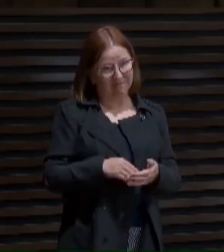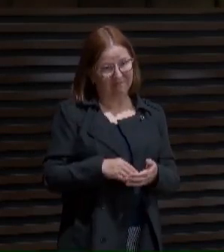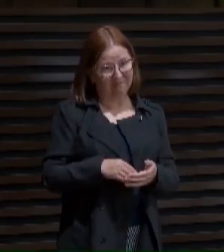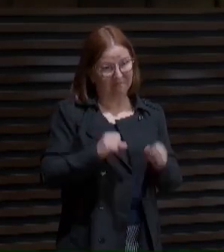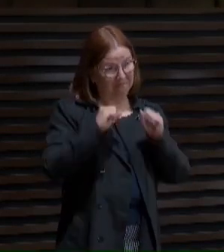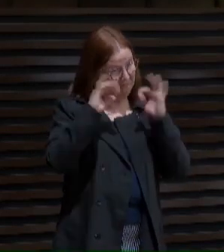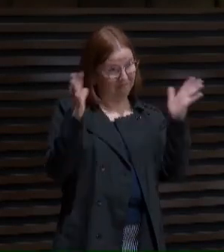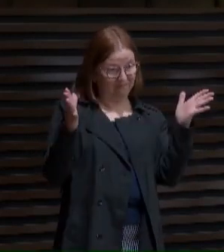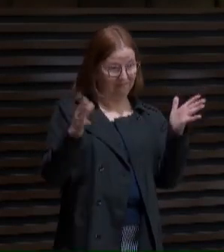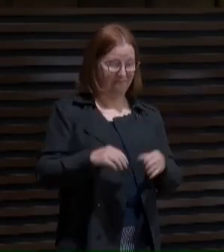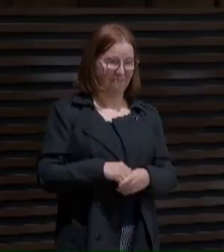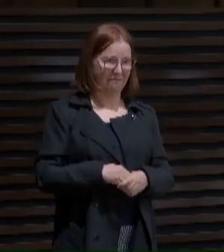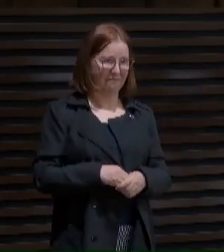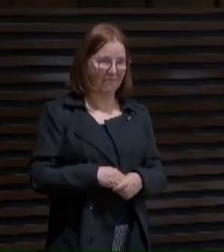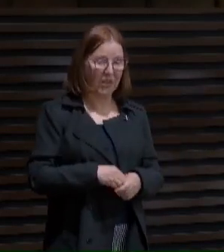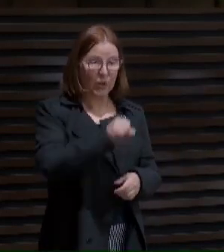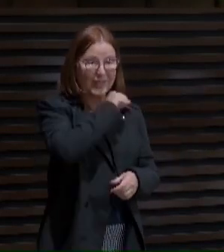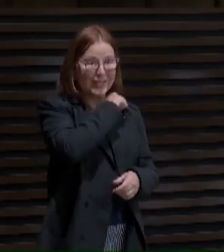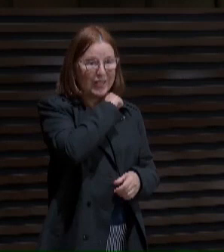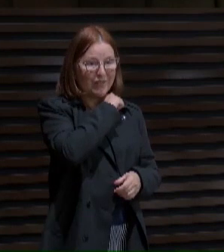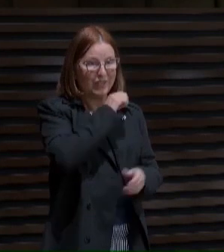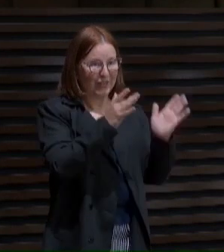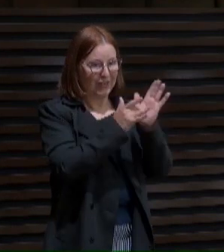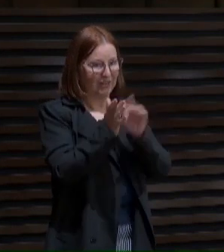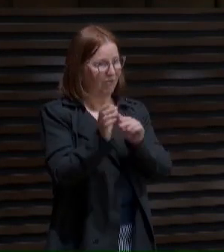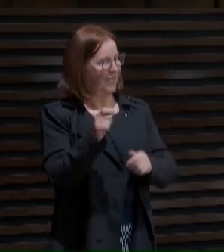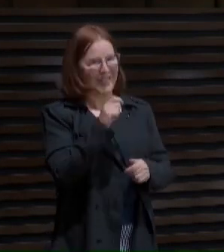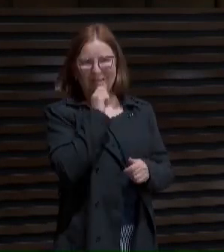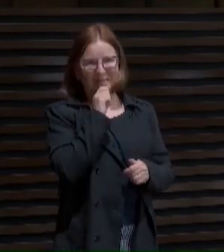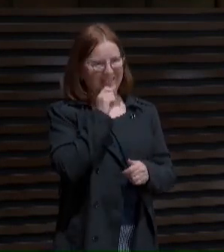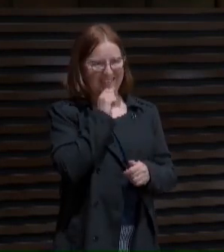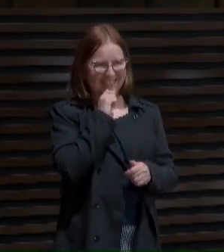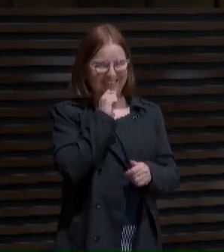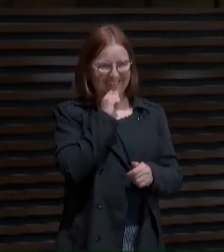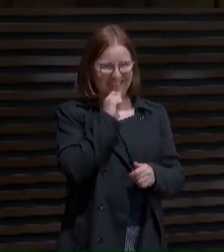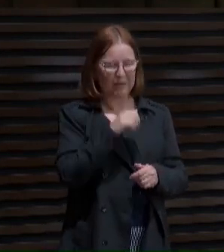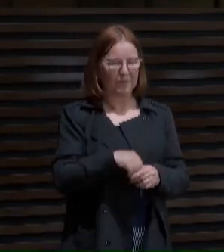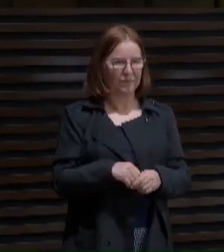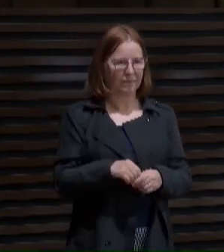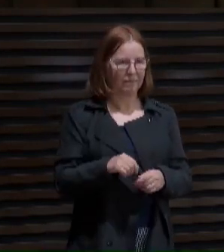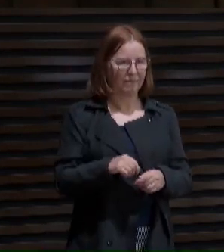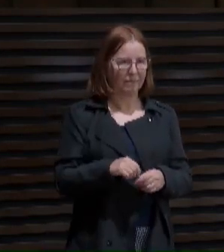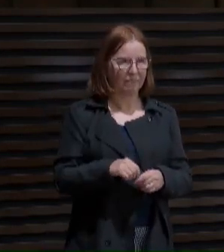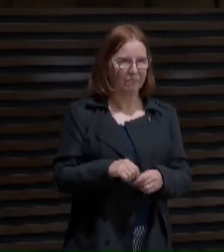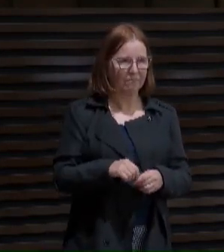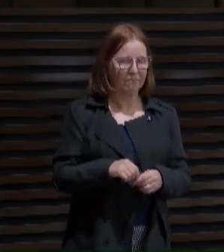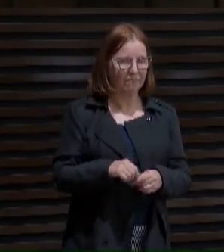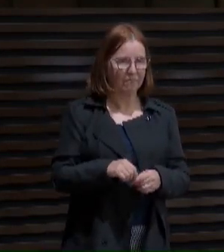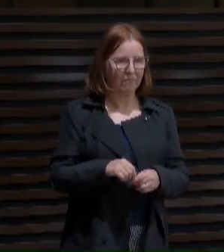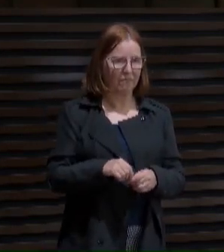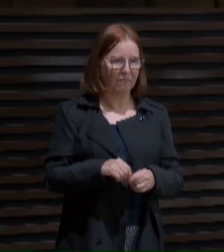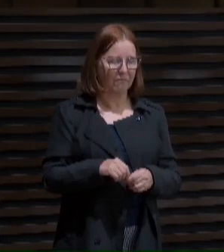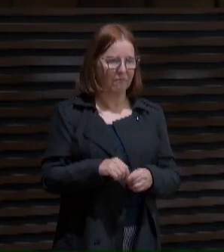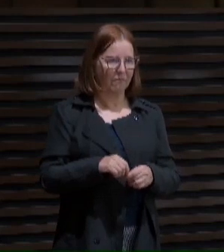evidente que o sacrifício dele não foi em vão. E no 19, quando procurei viver por meio